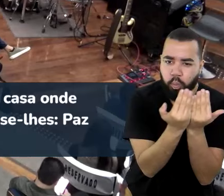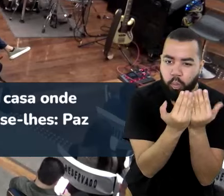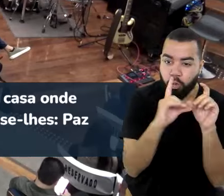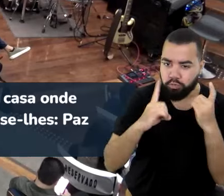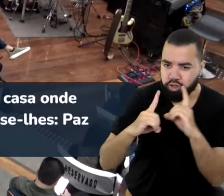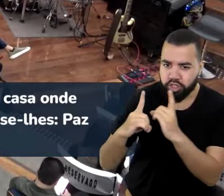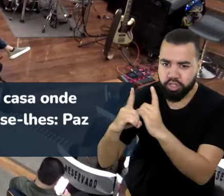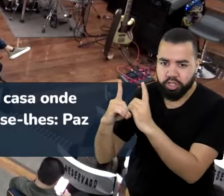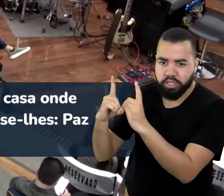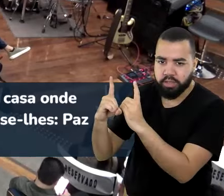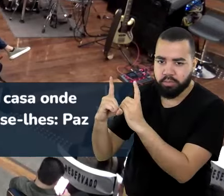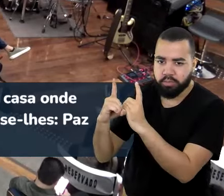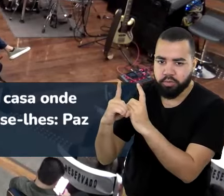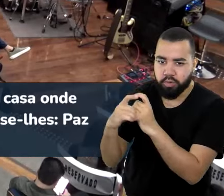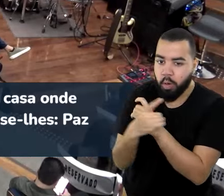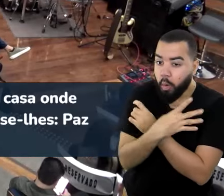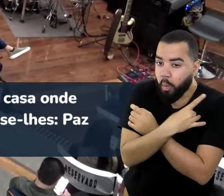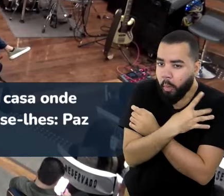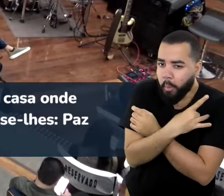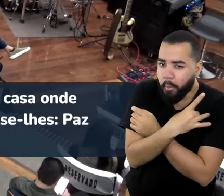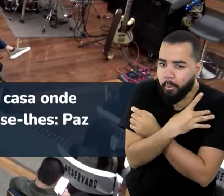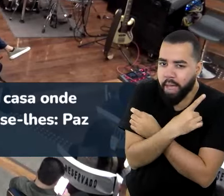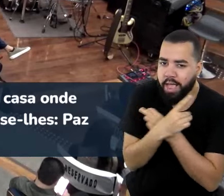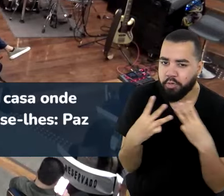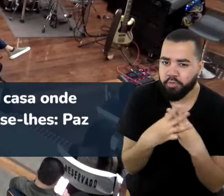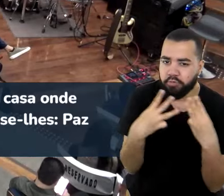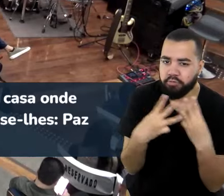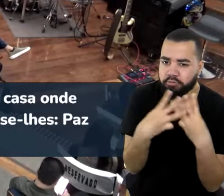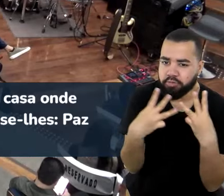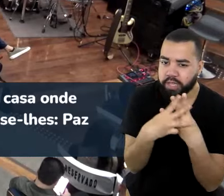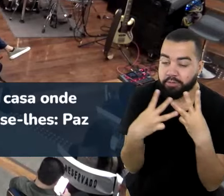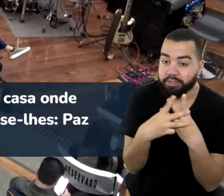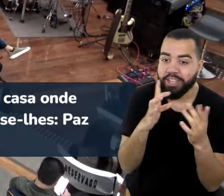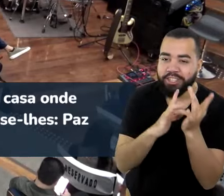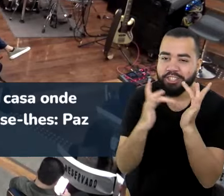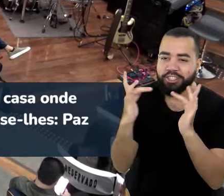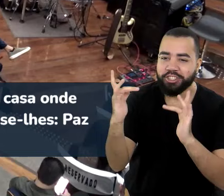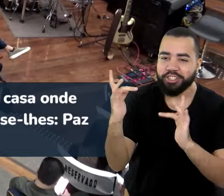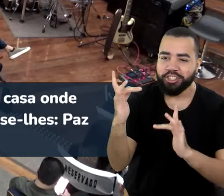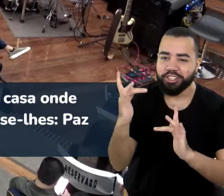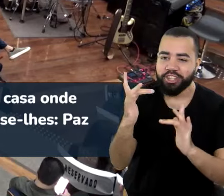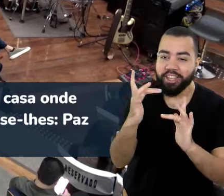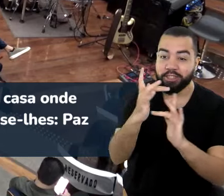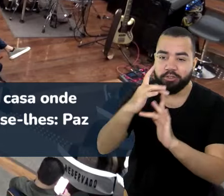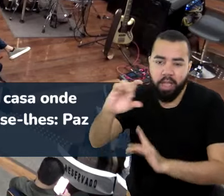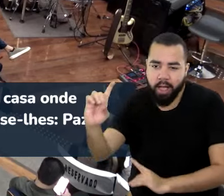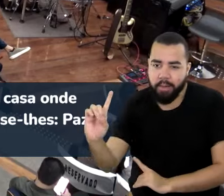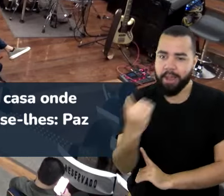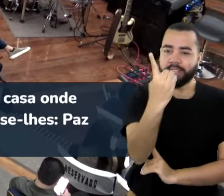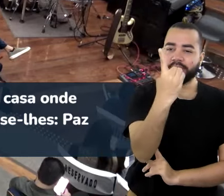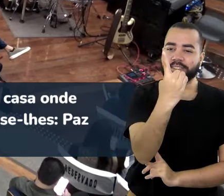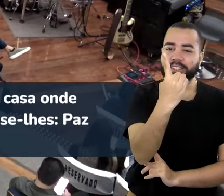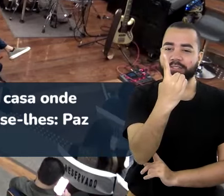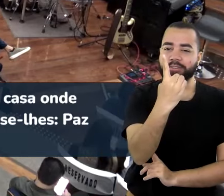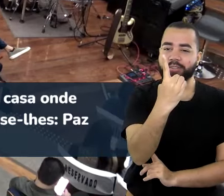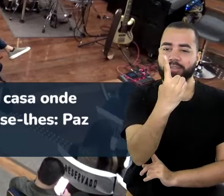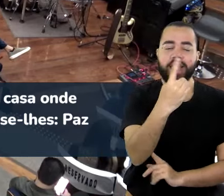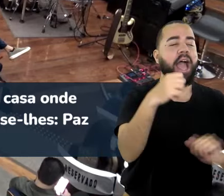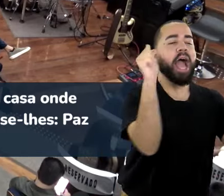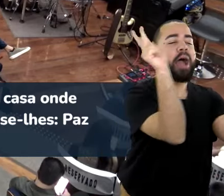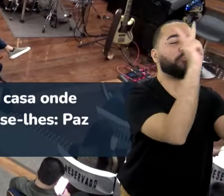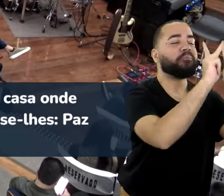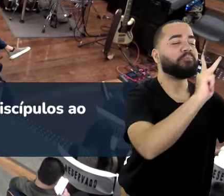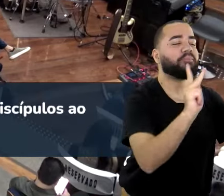os discípulos, com medo dos judeus, veio Jesus, pôs-se no meio e disse: